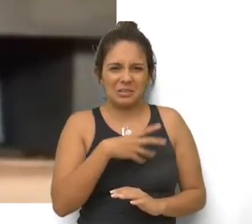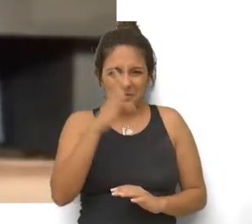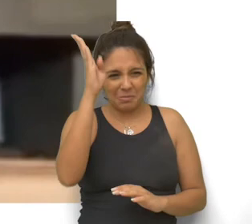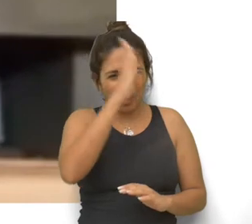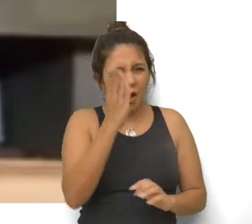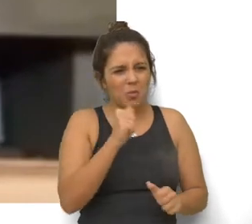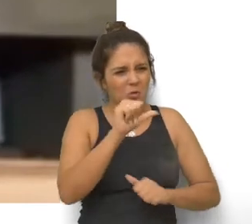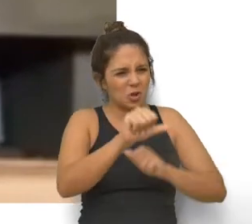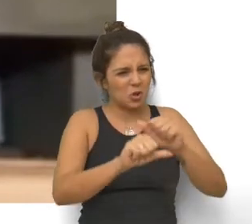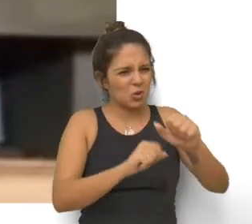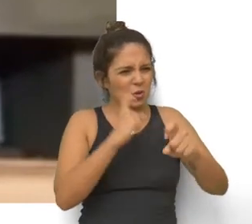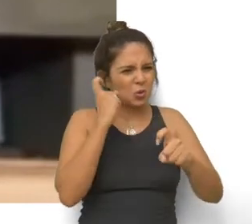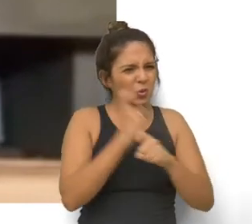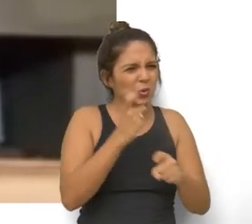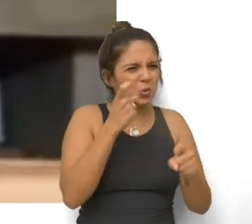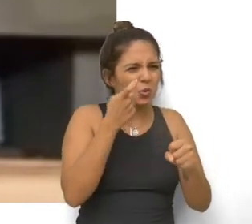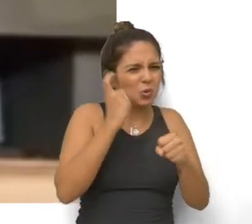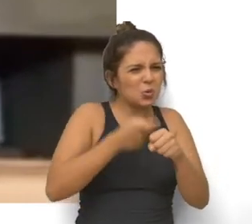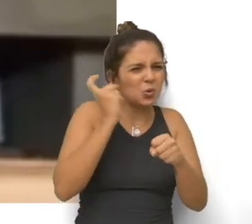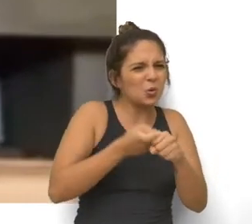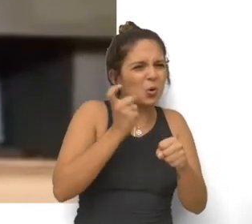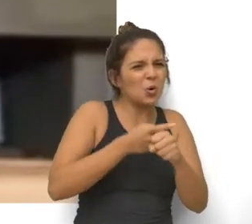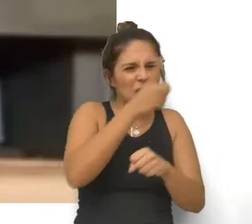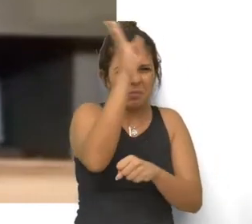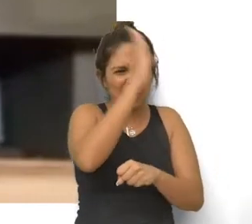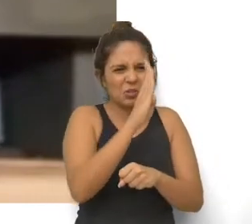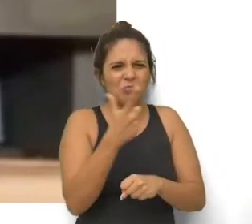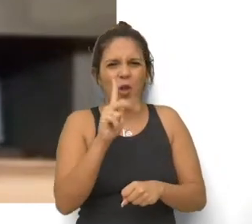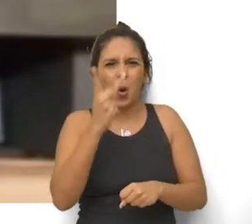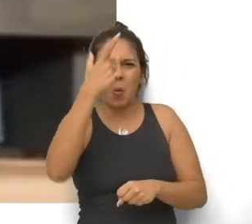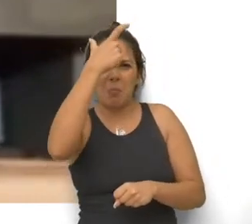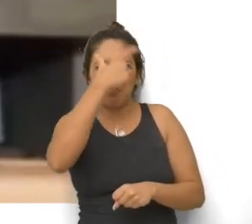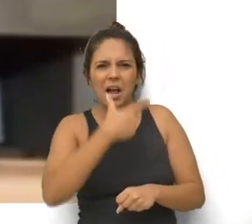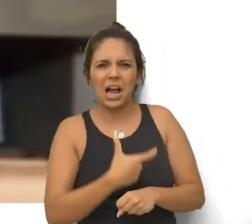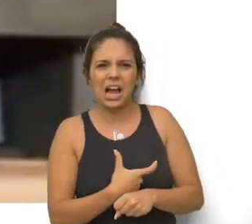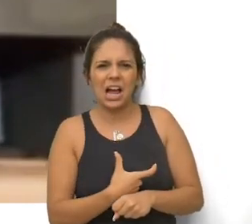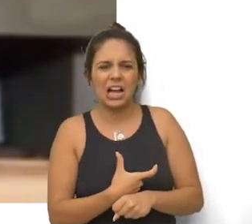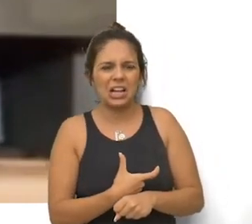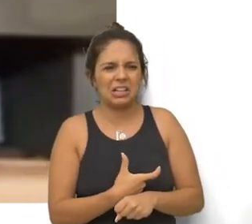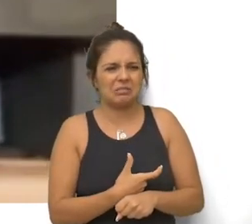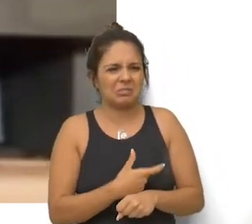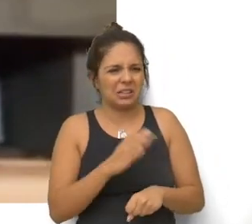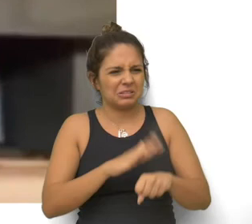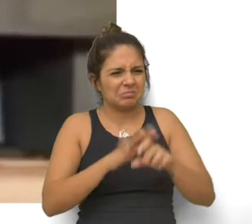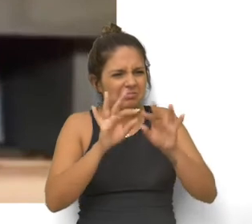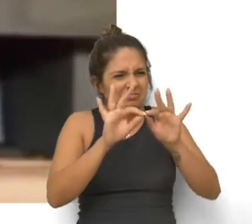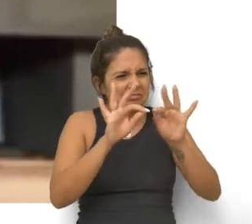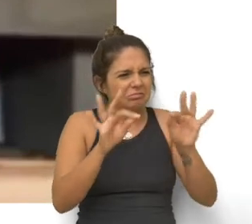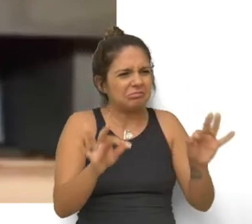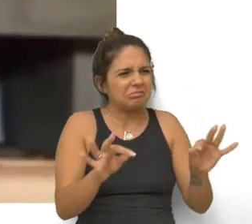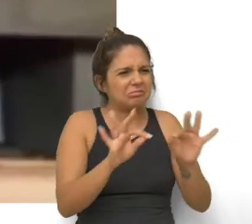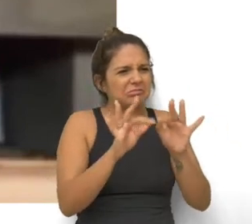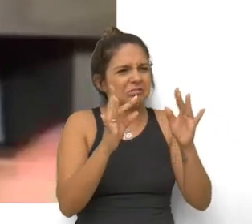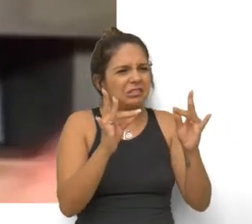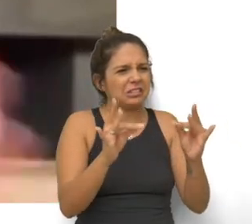duro, cada vez mais desumano, cada vez mais truculento.